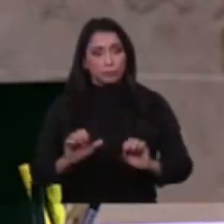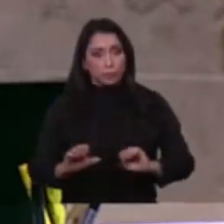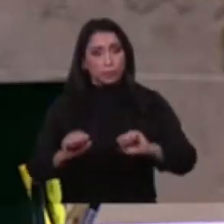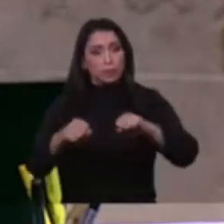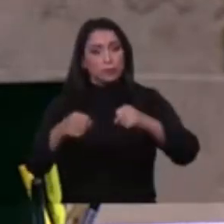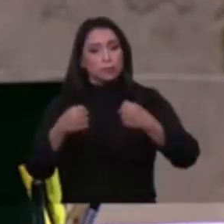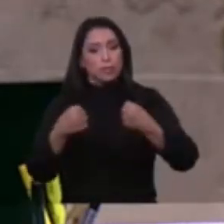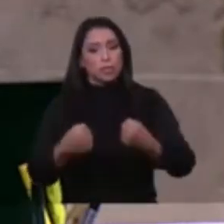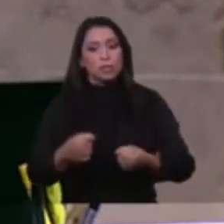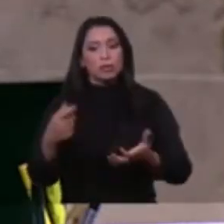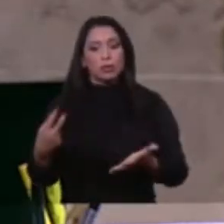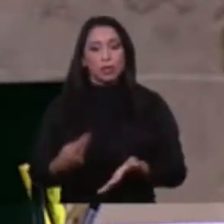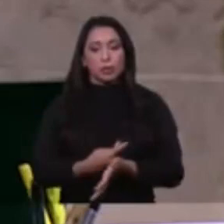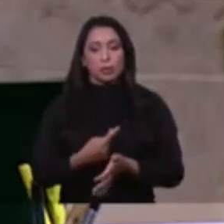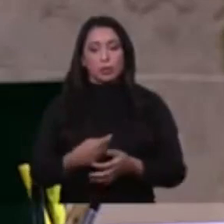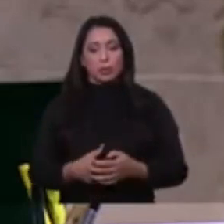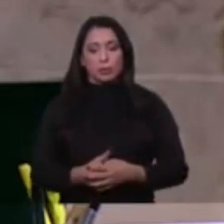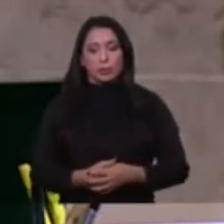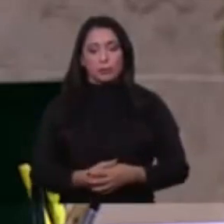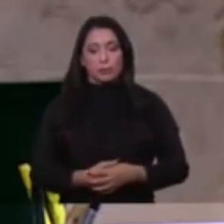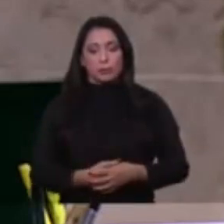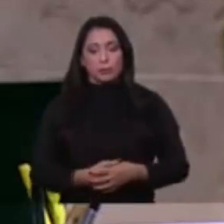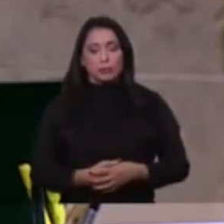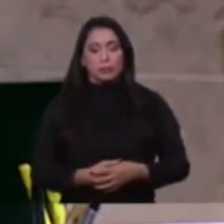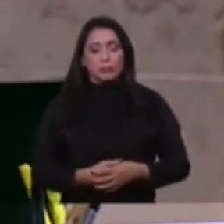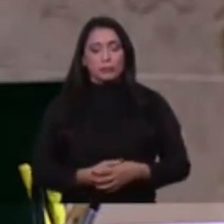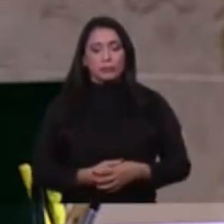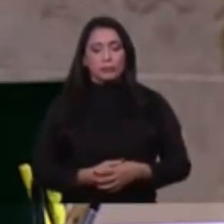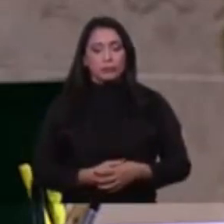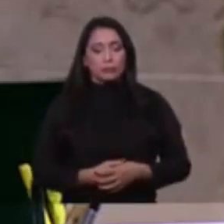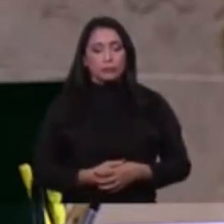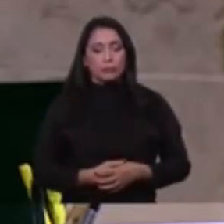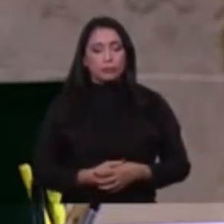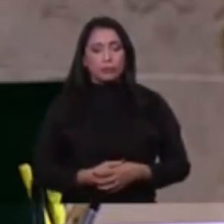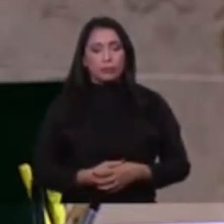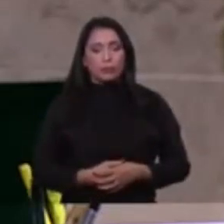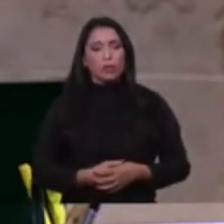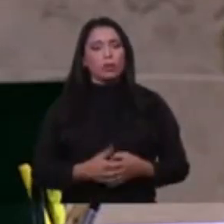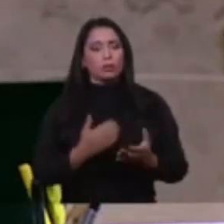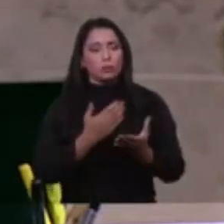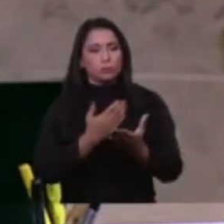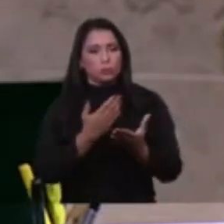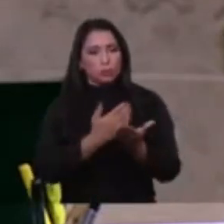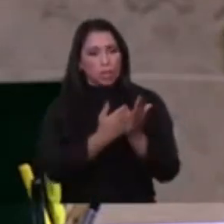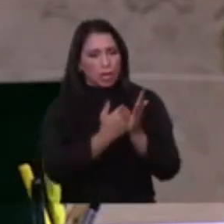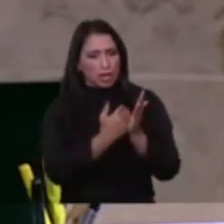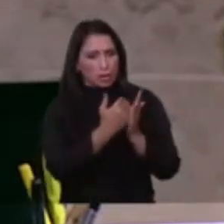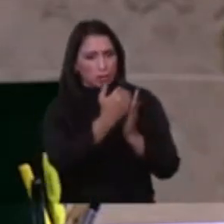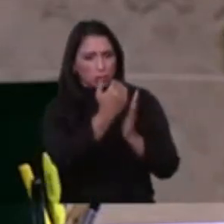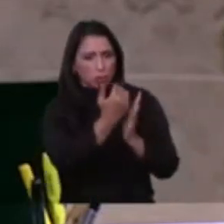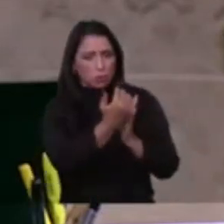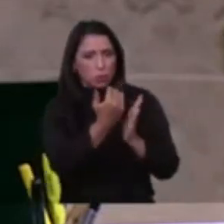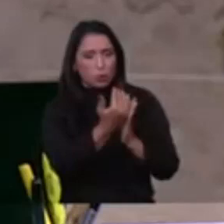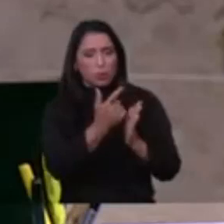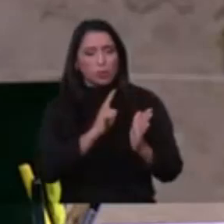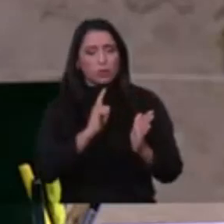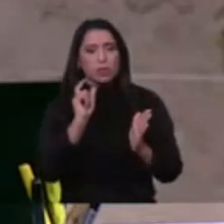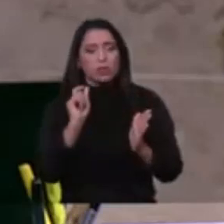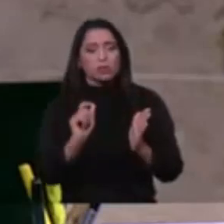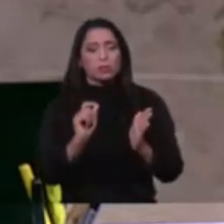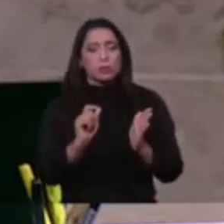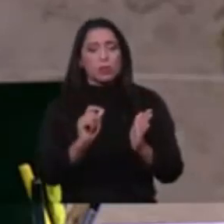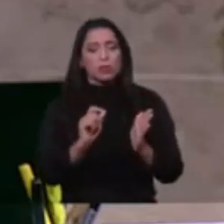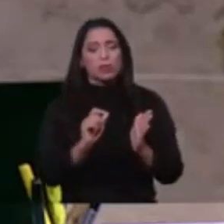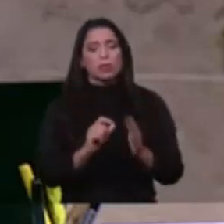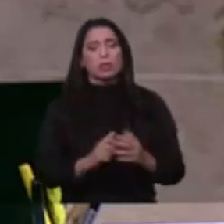defensivo. De início, em relação às preliminares arguídas, impende ressaltar que todas